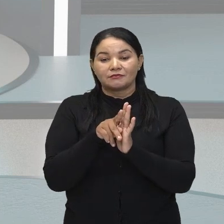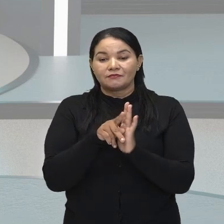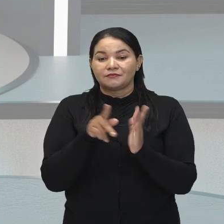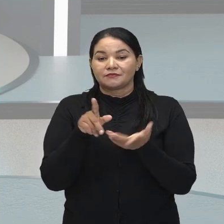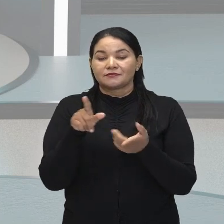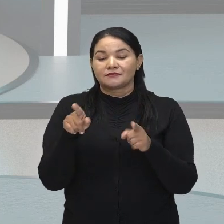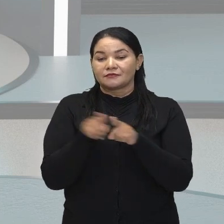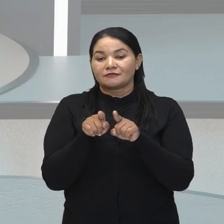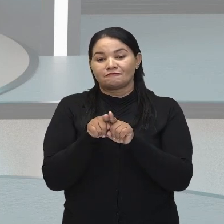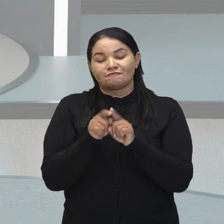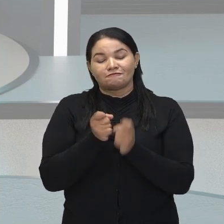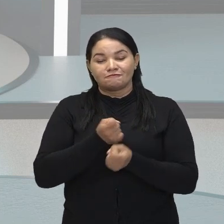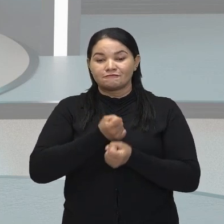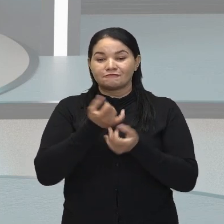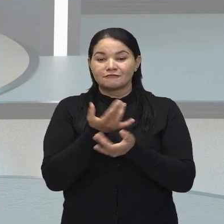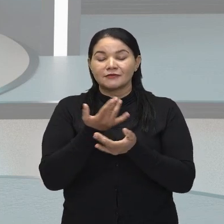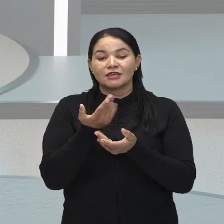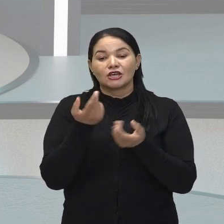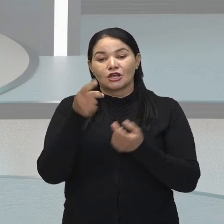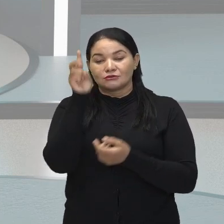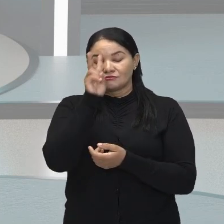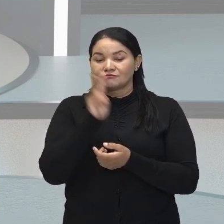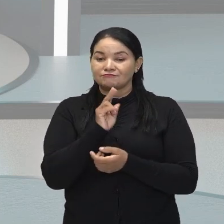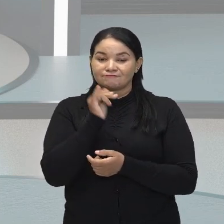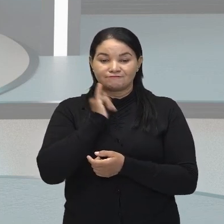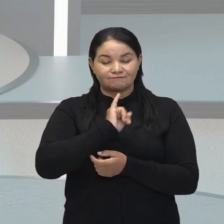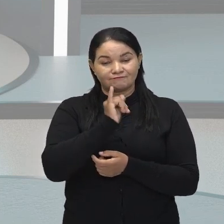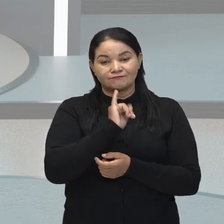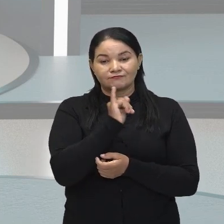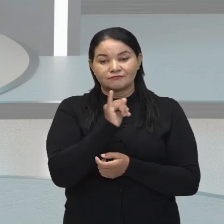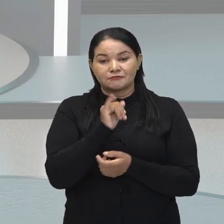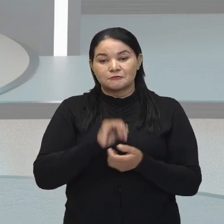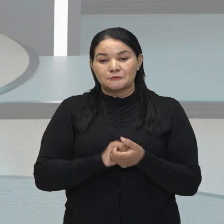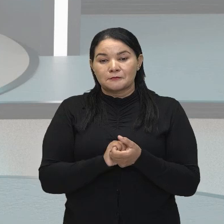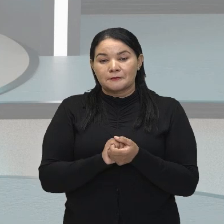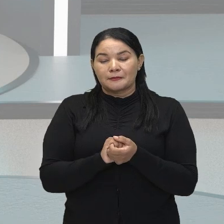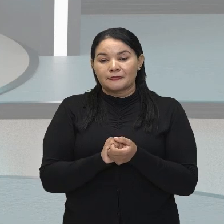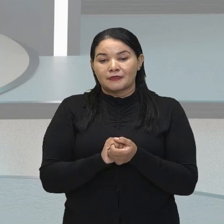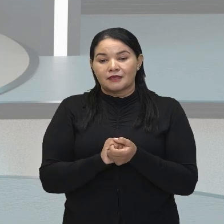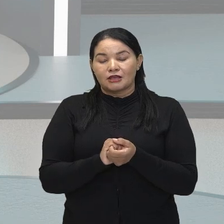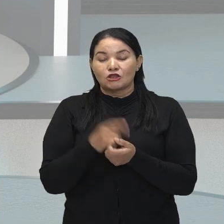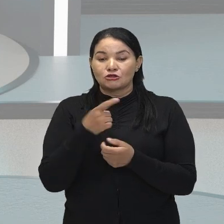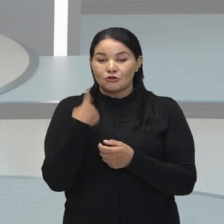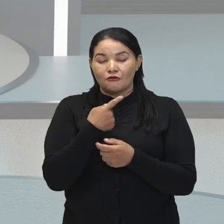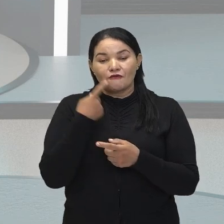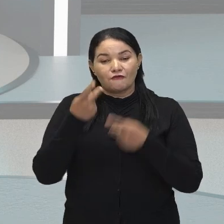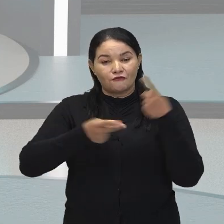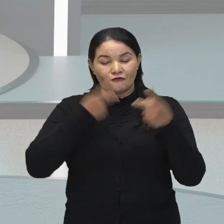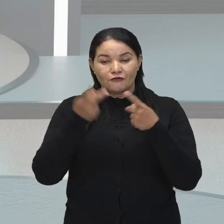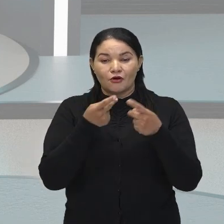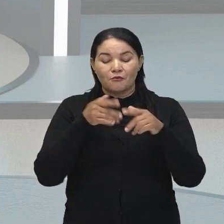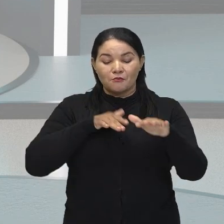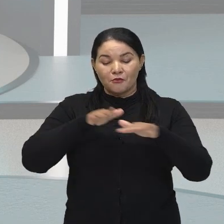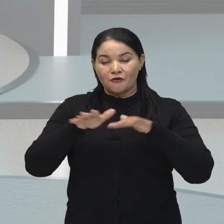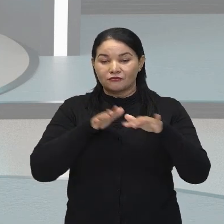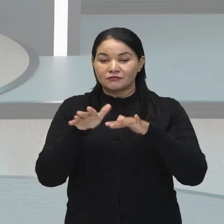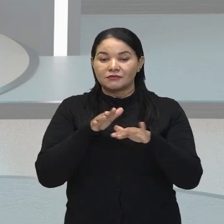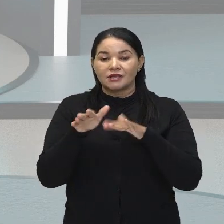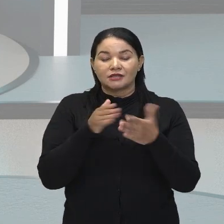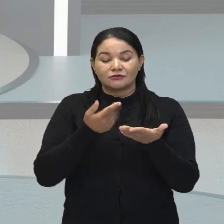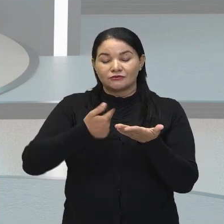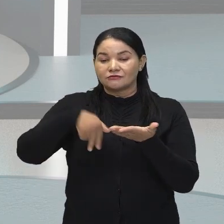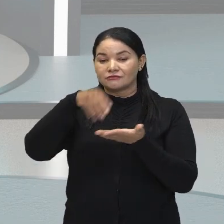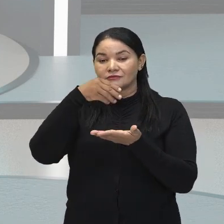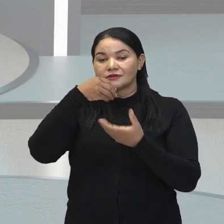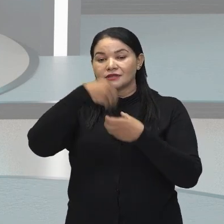a sua história. Afinal, quando falamos de nos movimentar com o corpo dentro da dança, utilizamos a